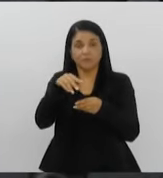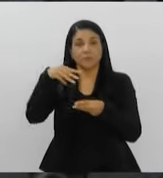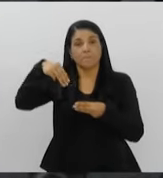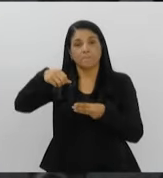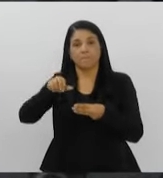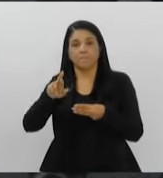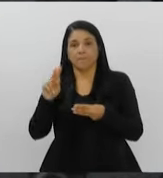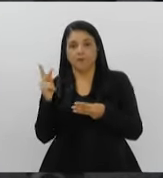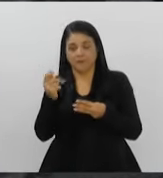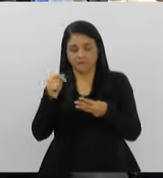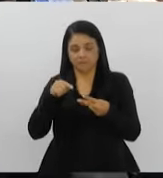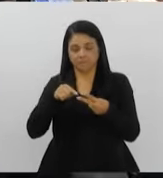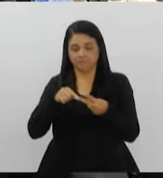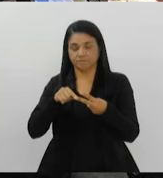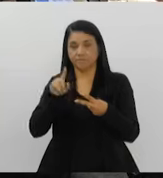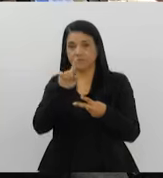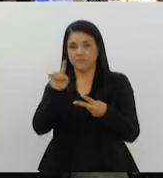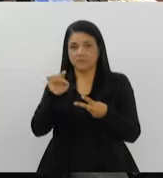e para Zeidan.